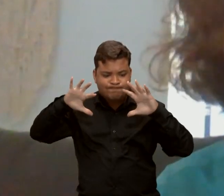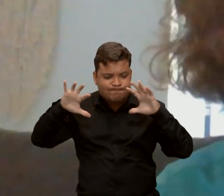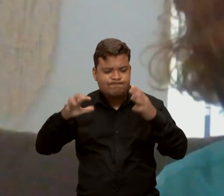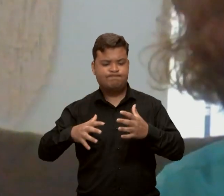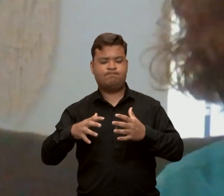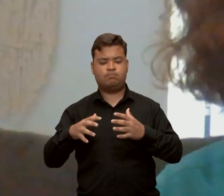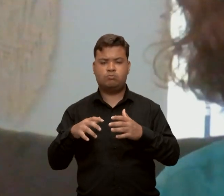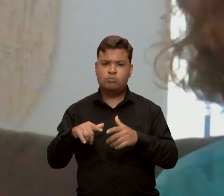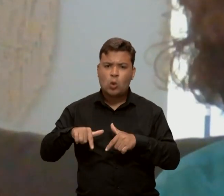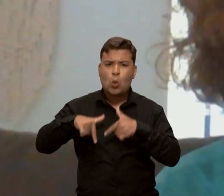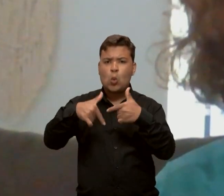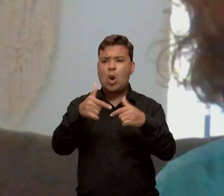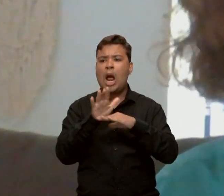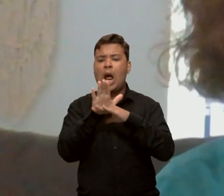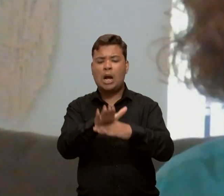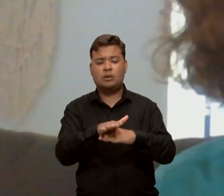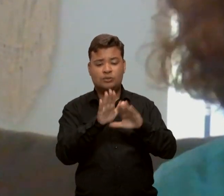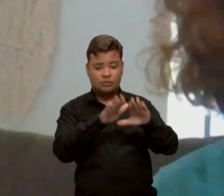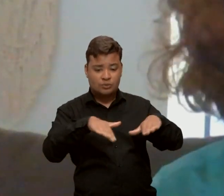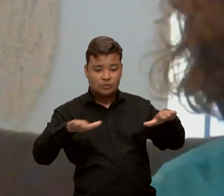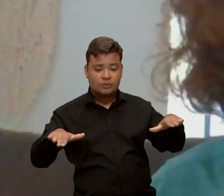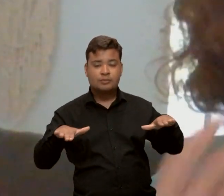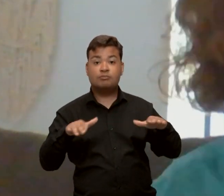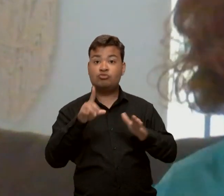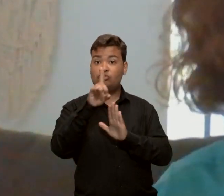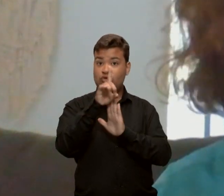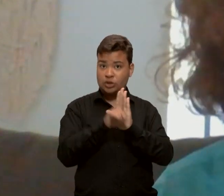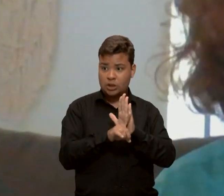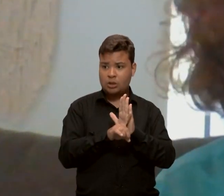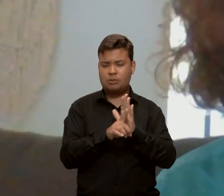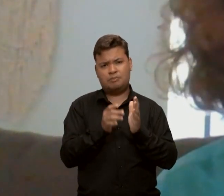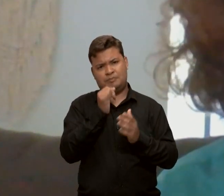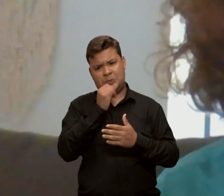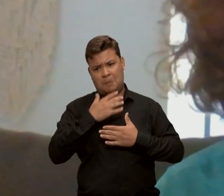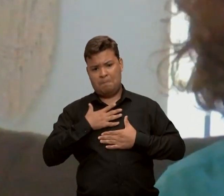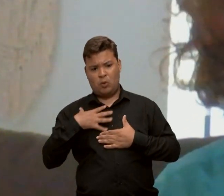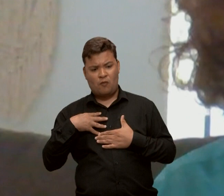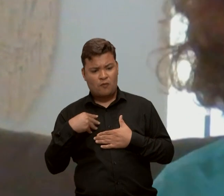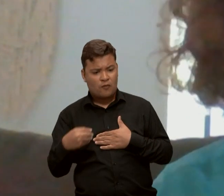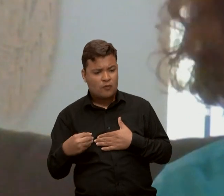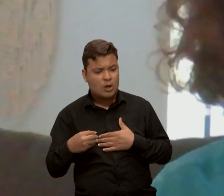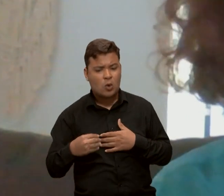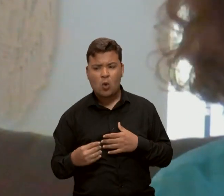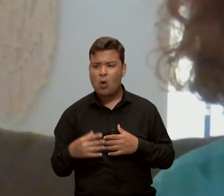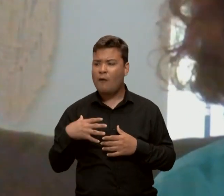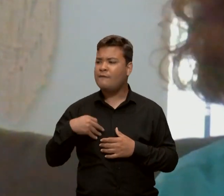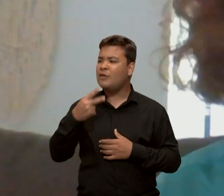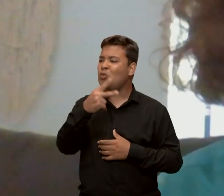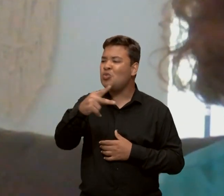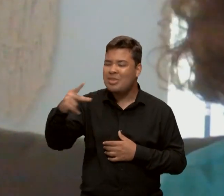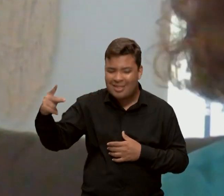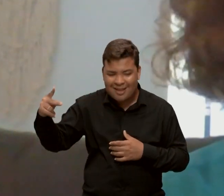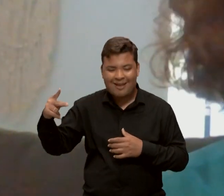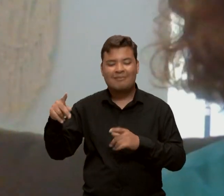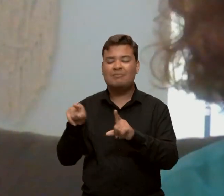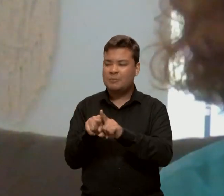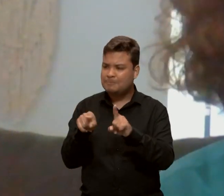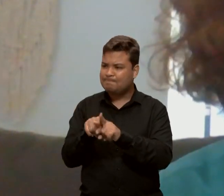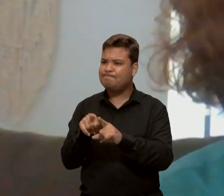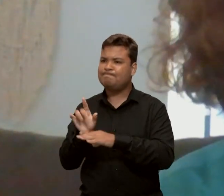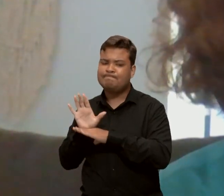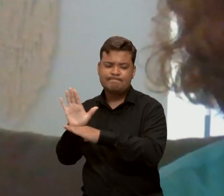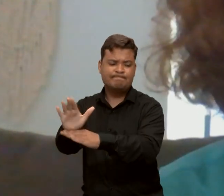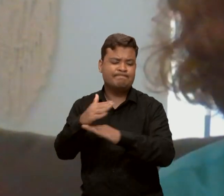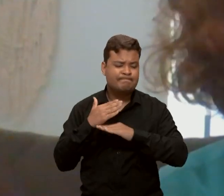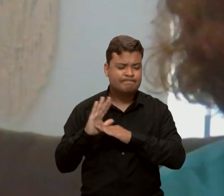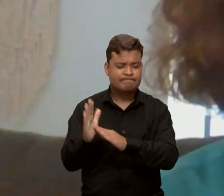direitos das crianças, do meu filho, do filho de outra pessoa, né? Então, o quanto é importante e o